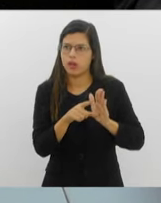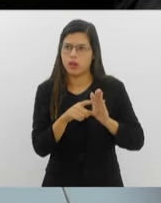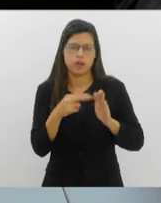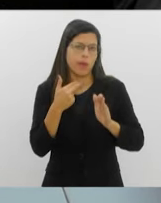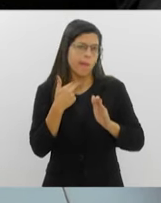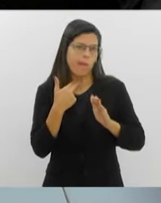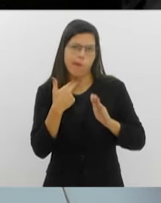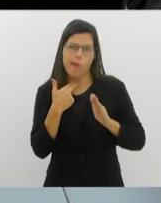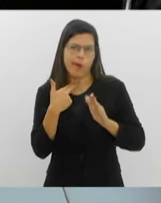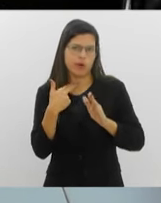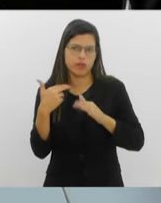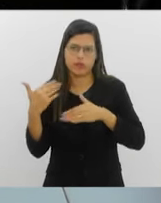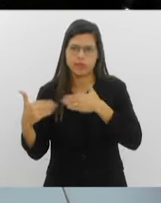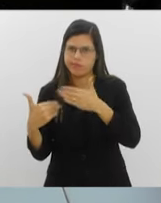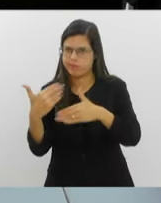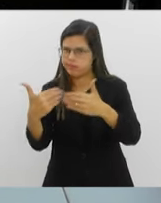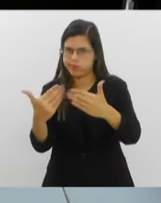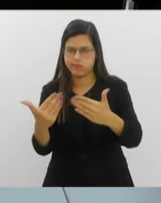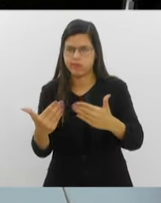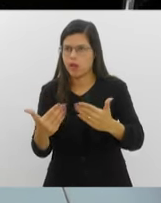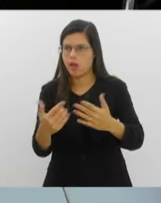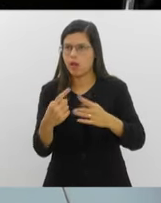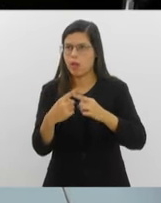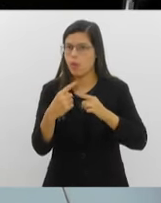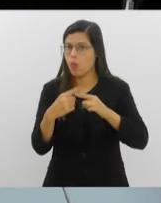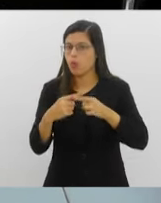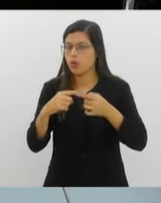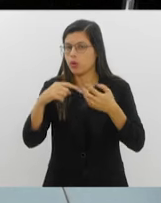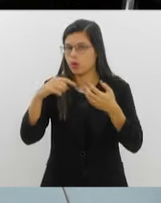tramitar, porque